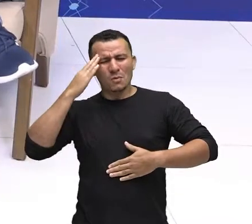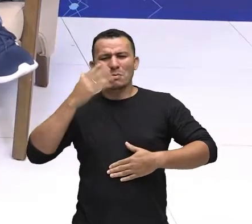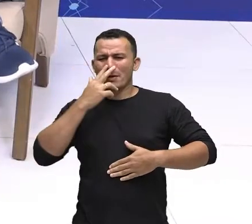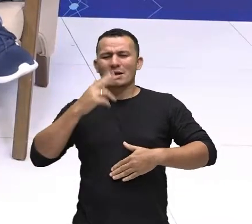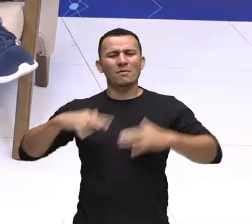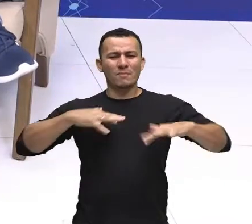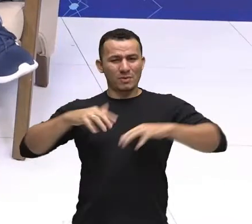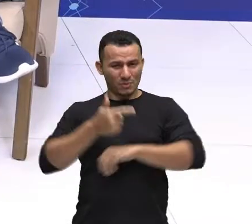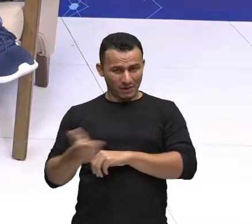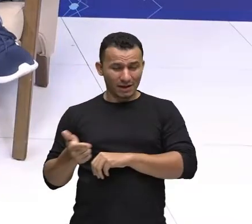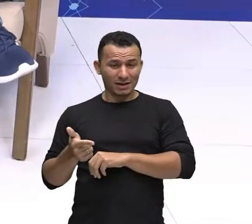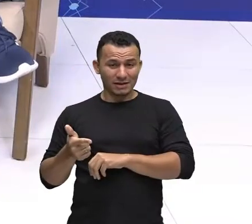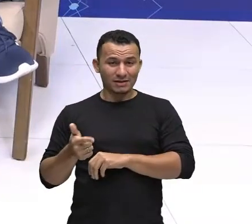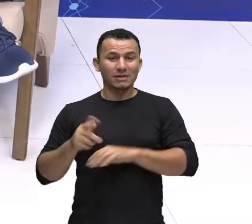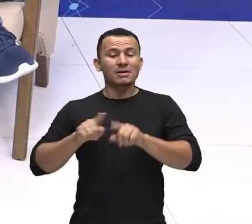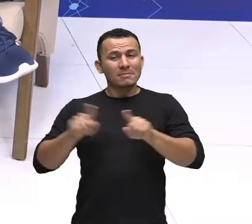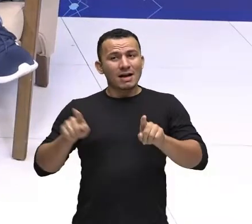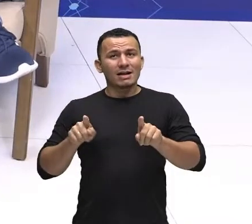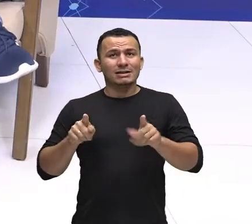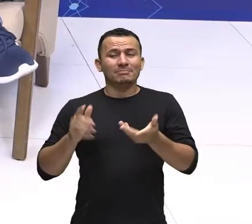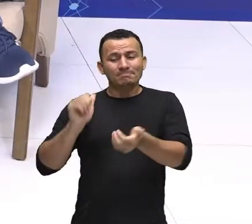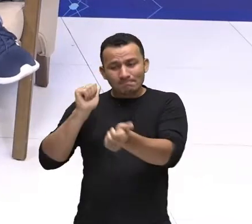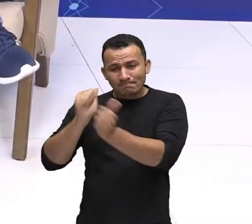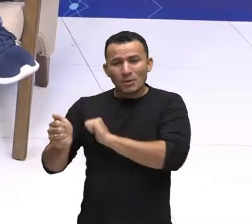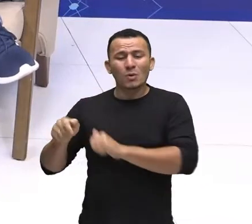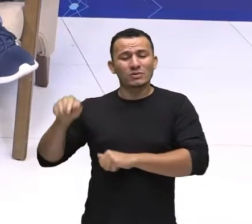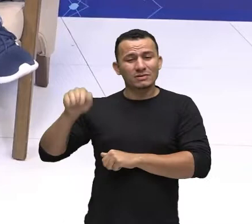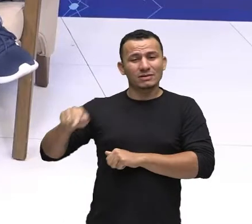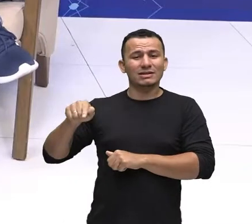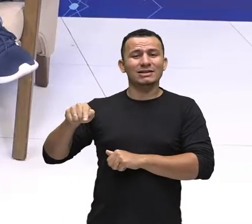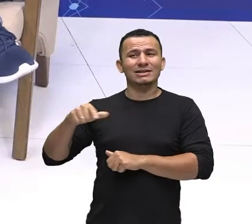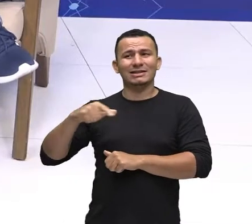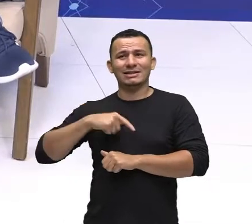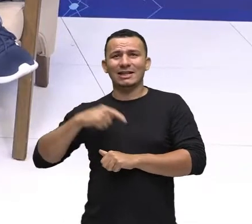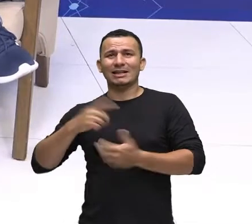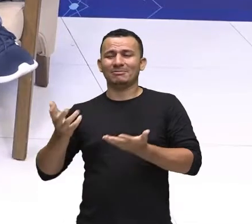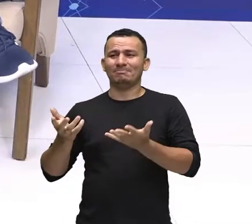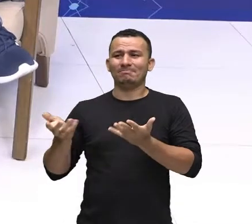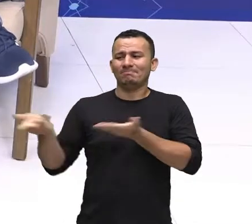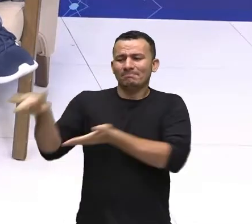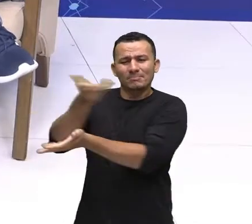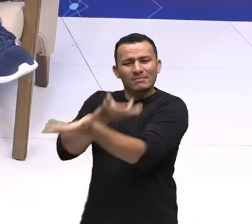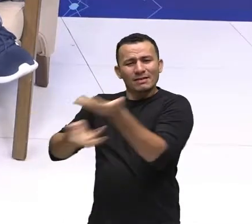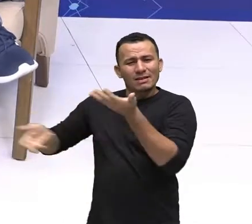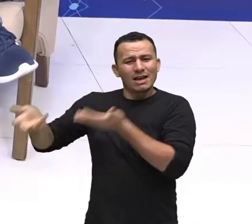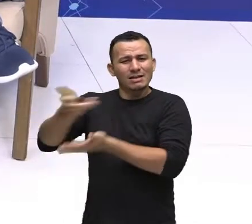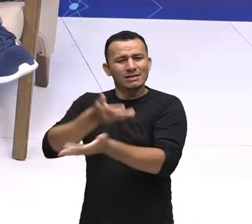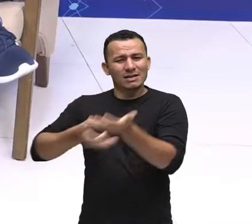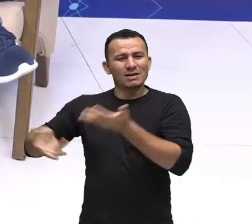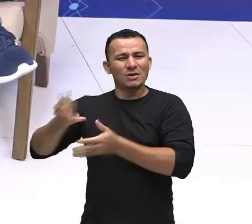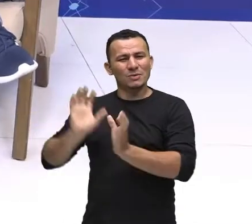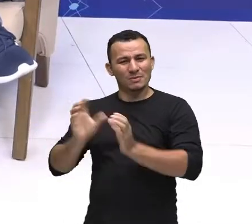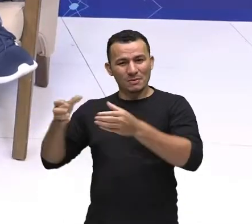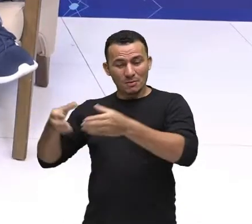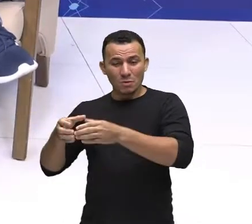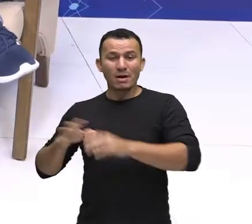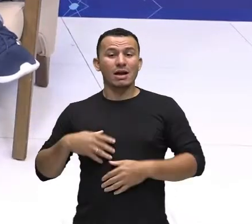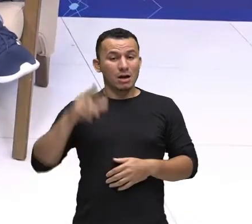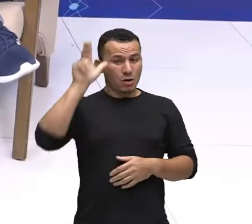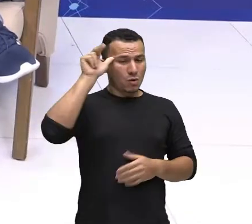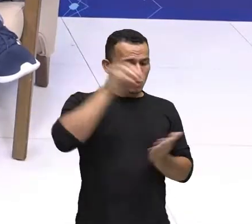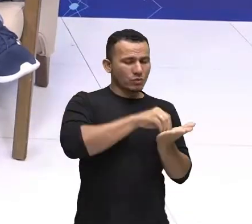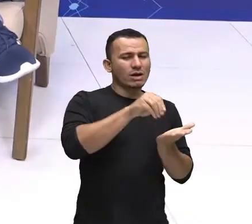o esporte é algo mais dinâmico, mais que tem aquela trocação ali entre os atletas, né? Mas o xadrez ele é